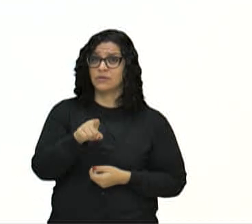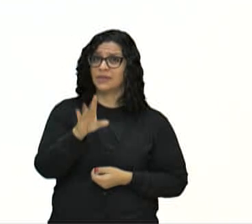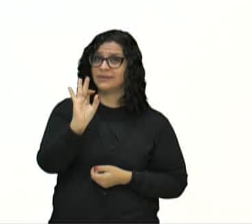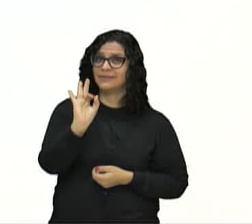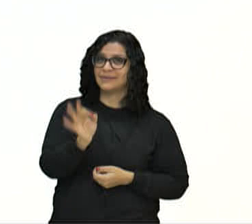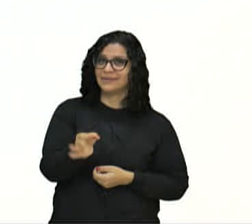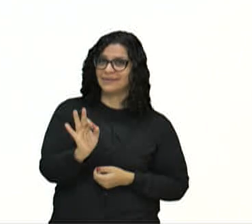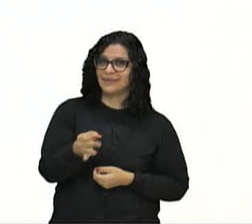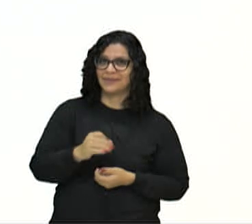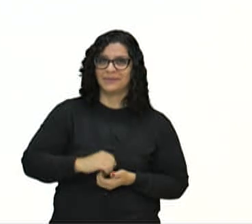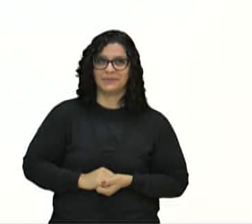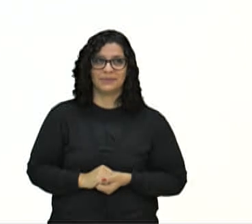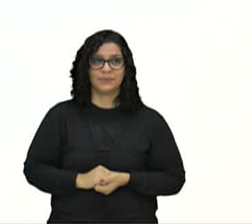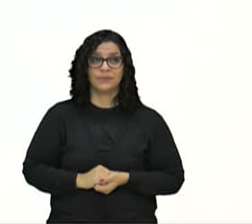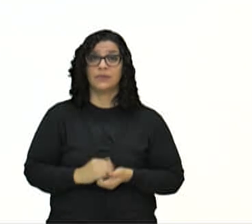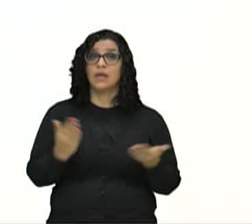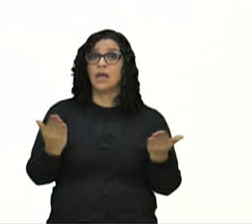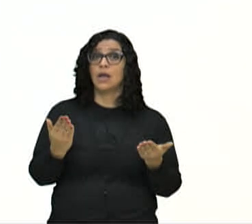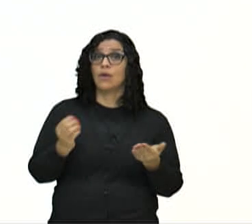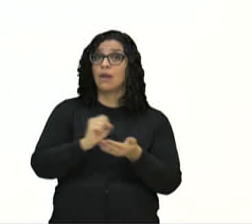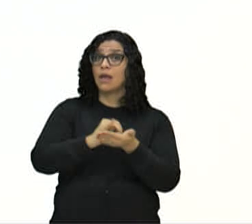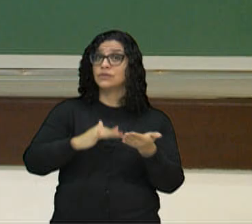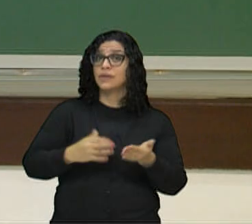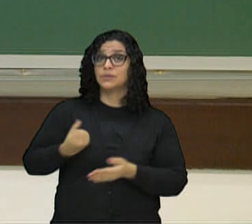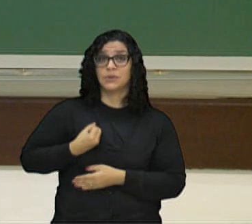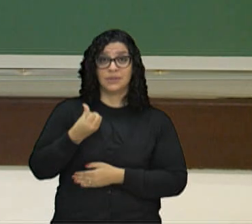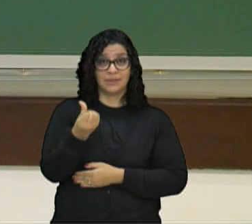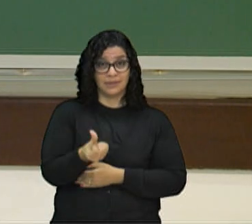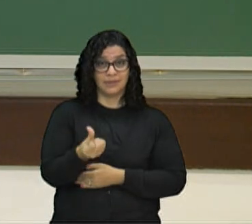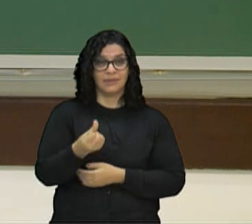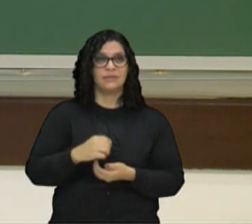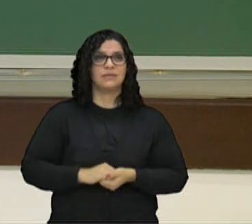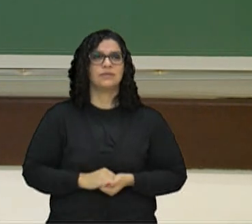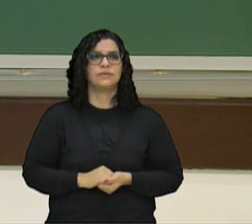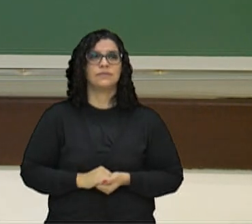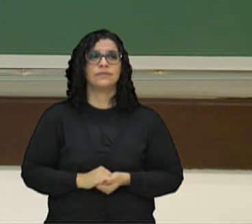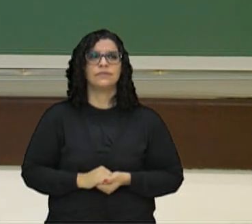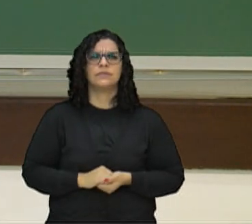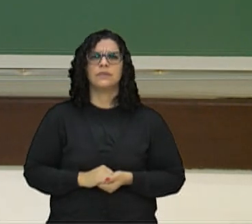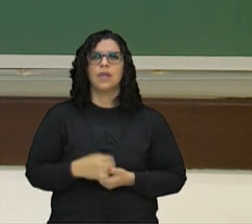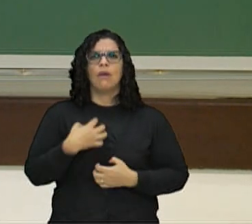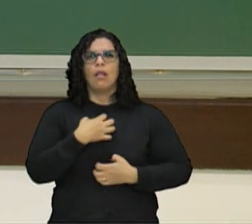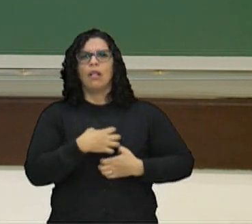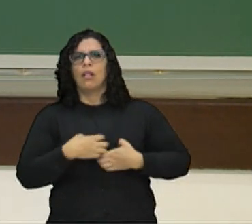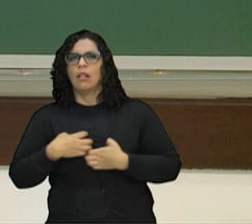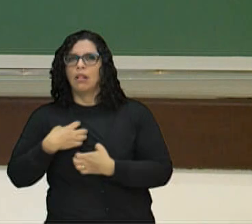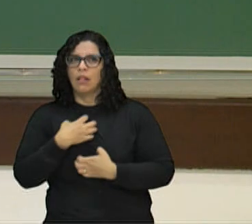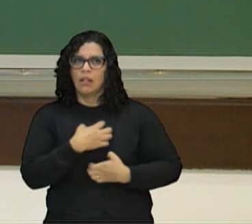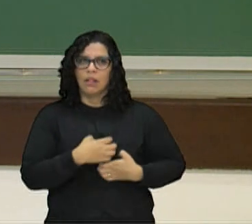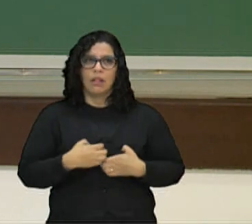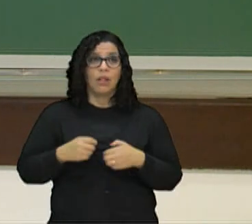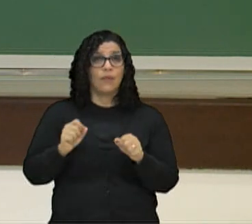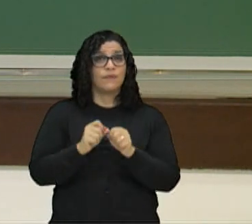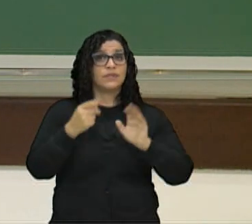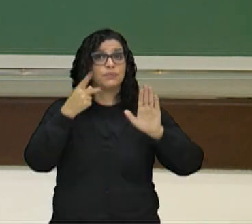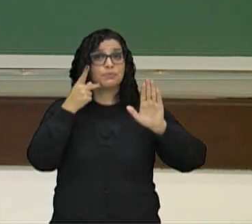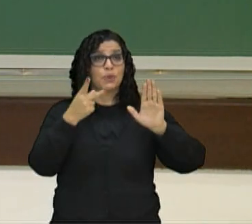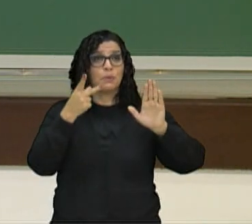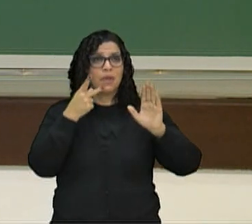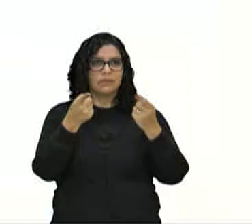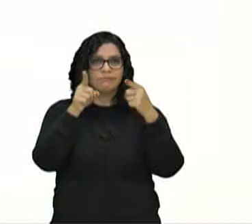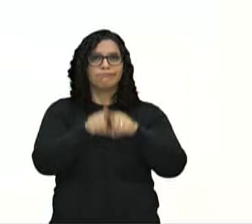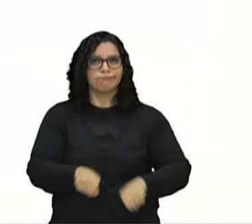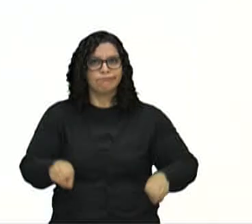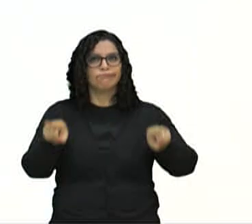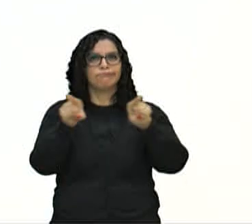você acertou. Próxima atividade. No meio da angústia, fiz promessas